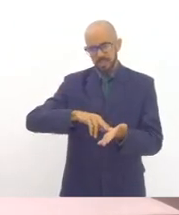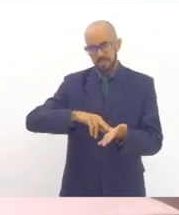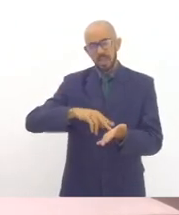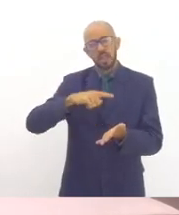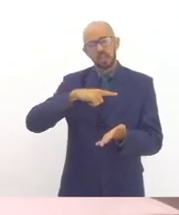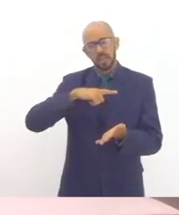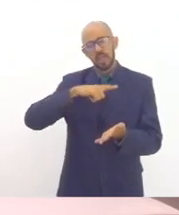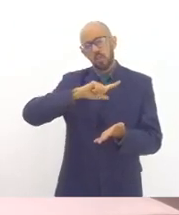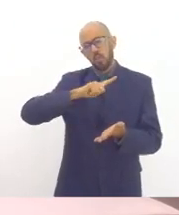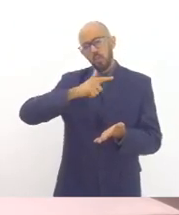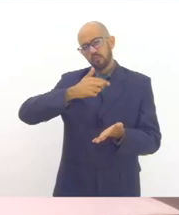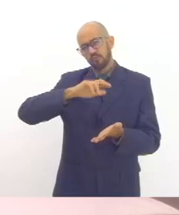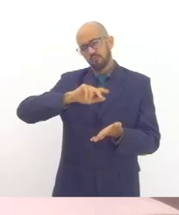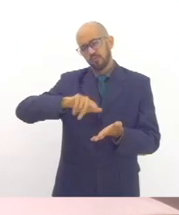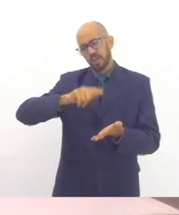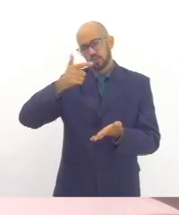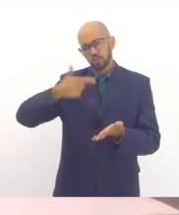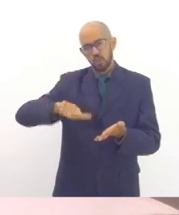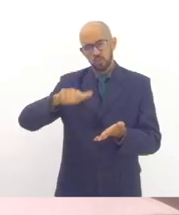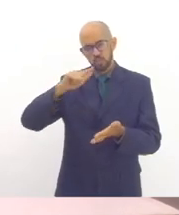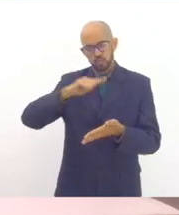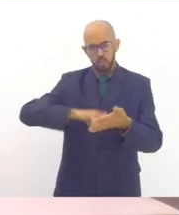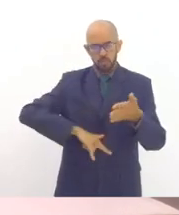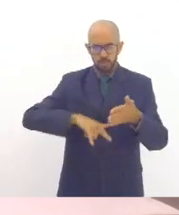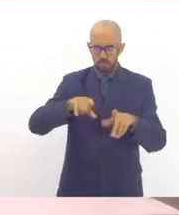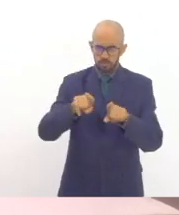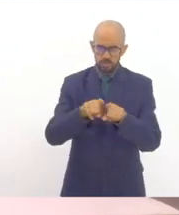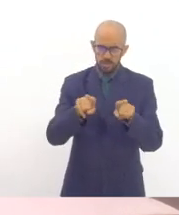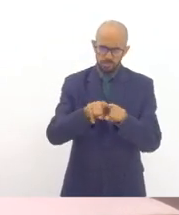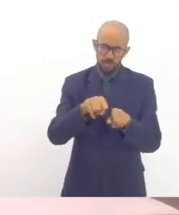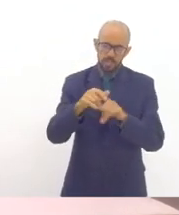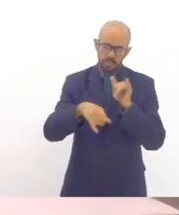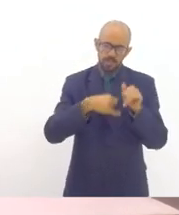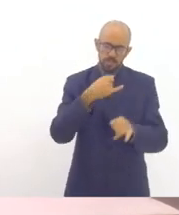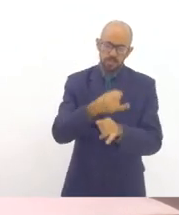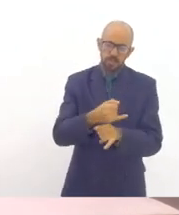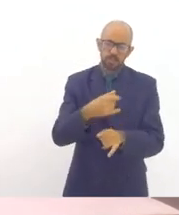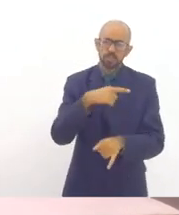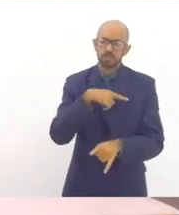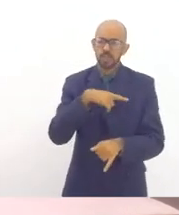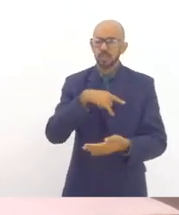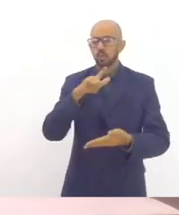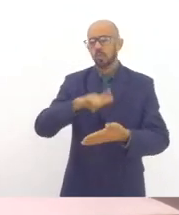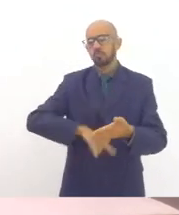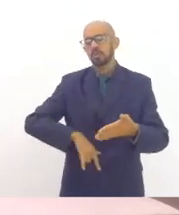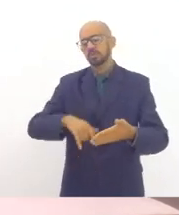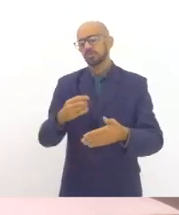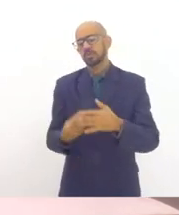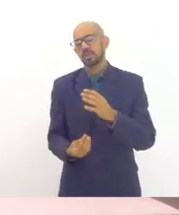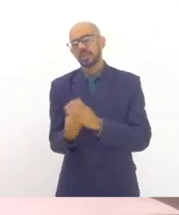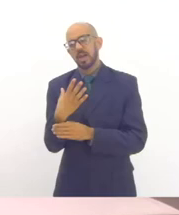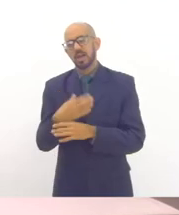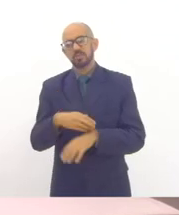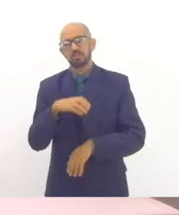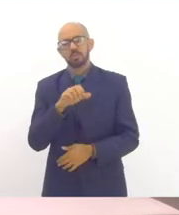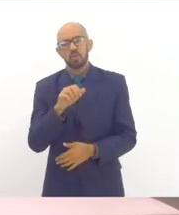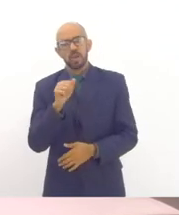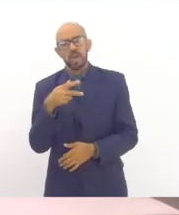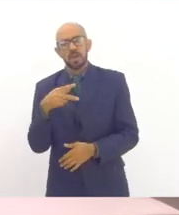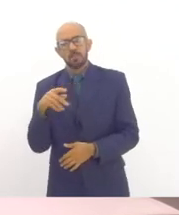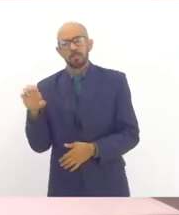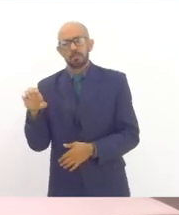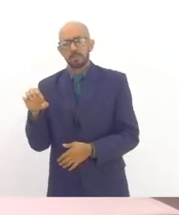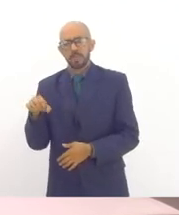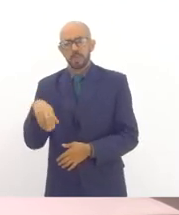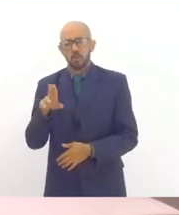outros documentos circulando, certo? Há também documentos, como o produzido pelo CAP-UERJ, que